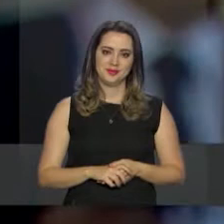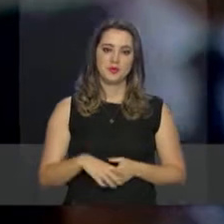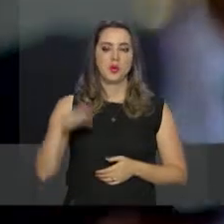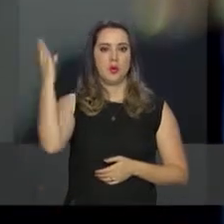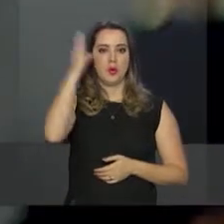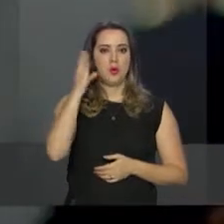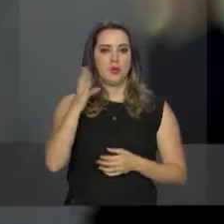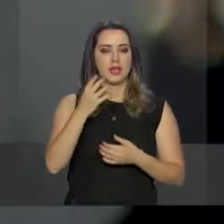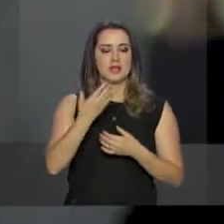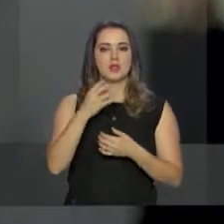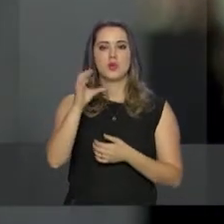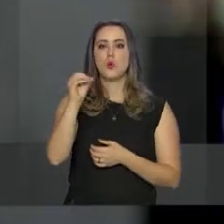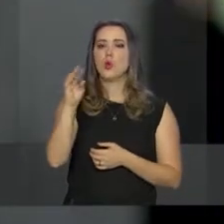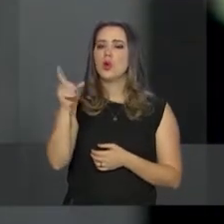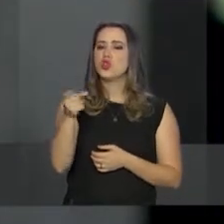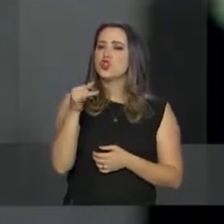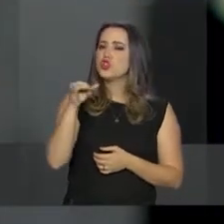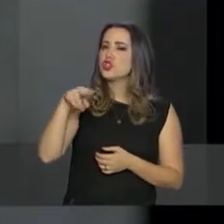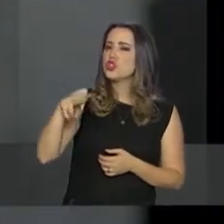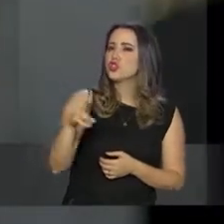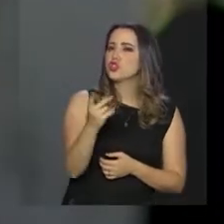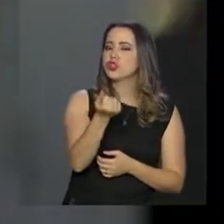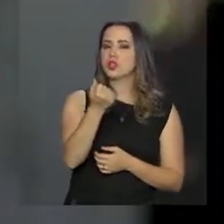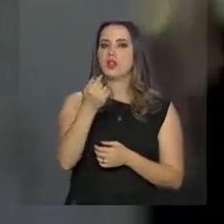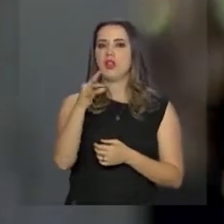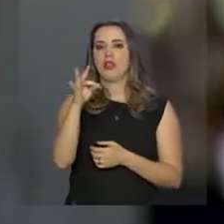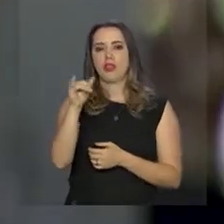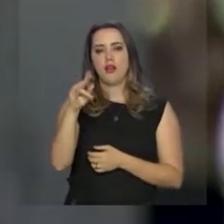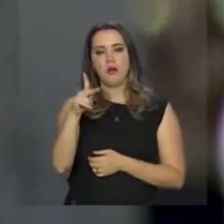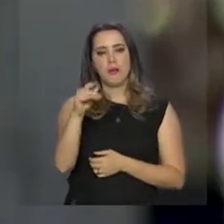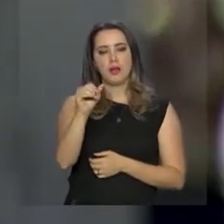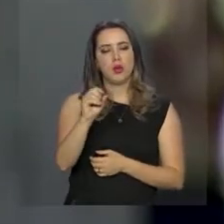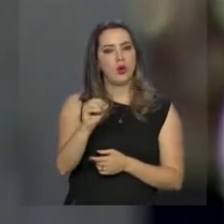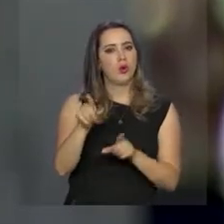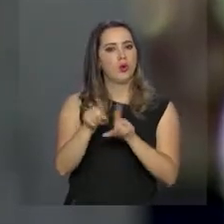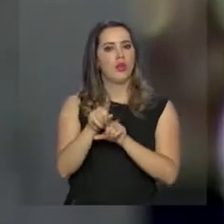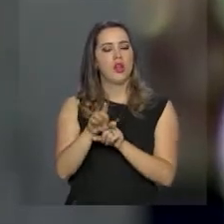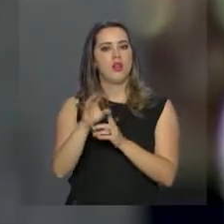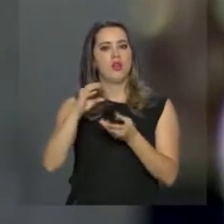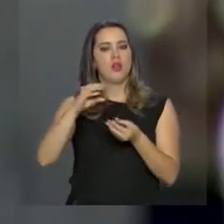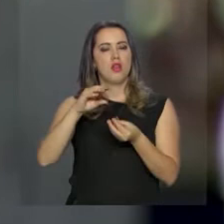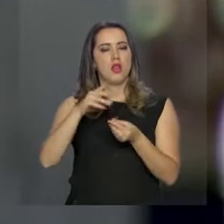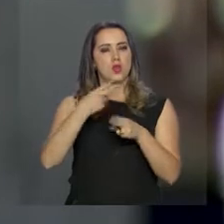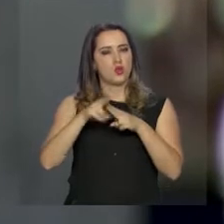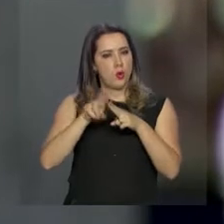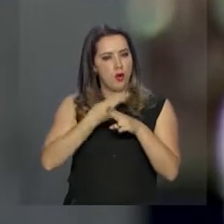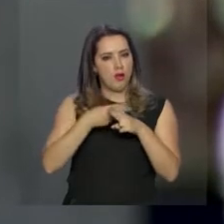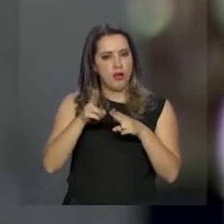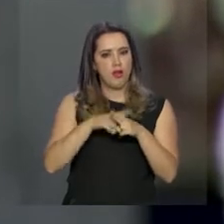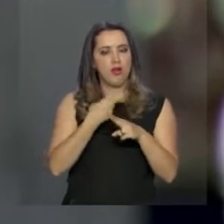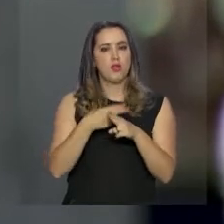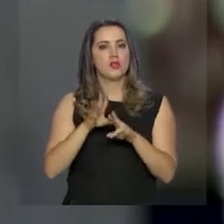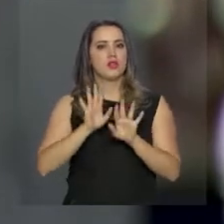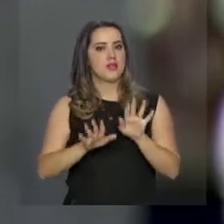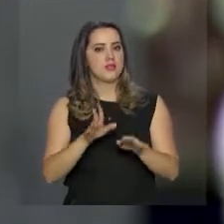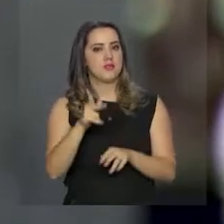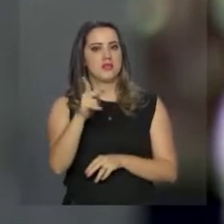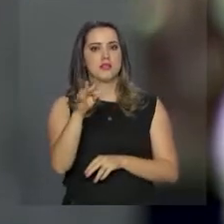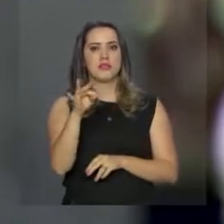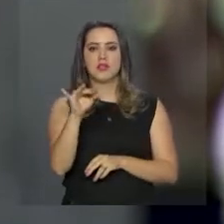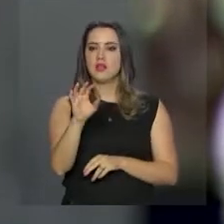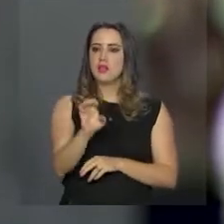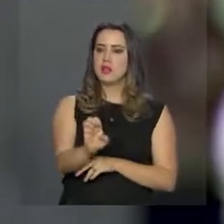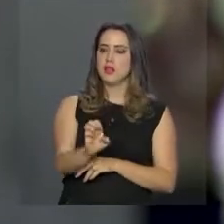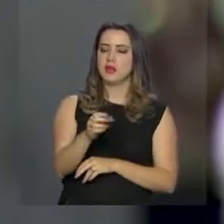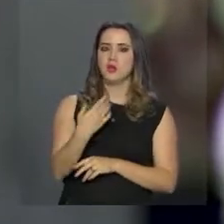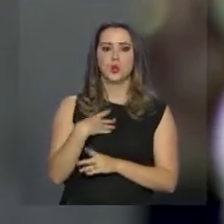coxinha, tapioca, brigadeiro, empada, quibe, esfirra, feijoada, às vezes fazemos. Então são comidas que